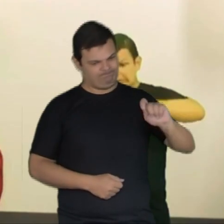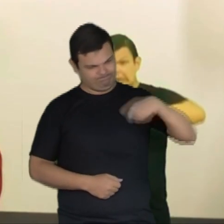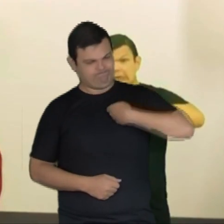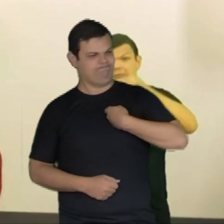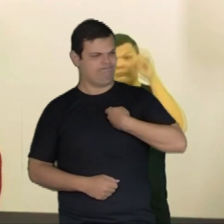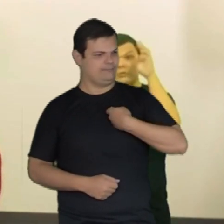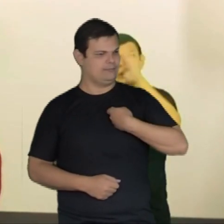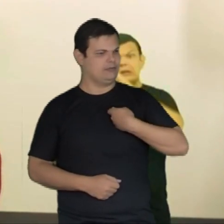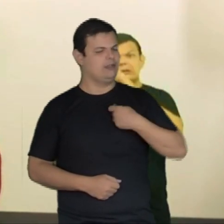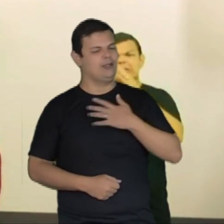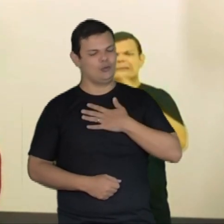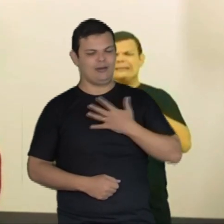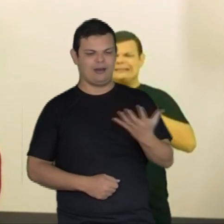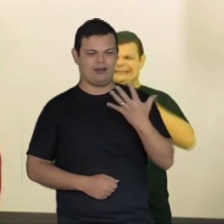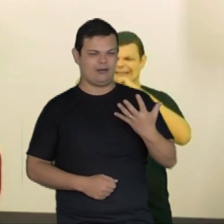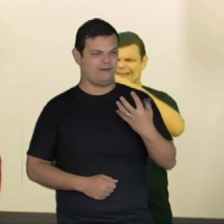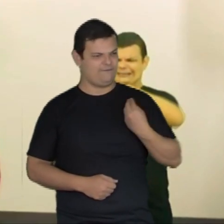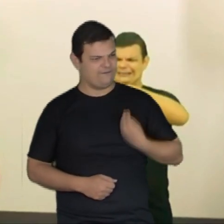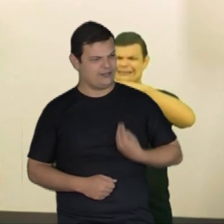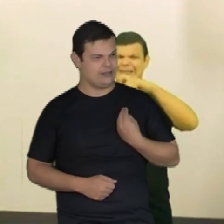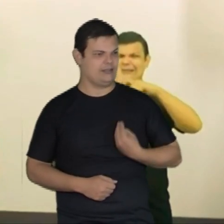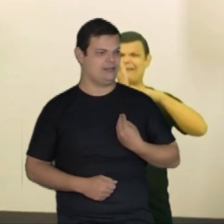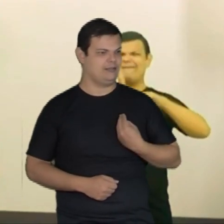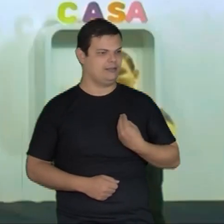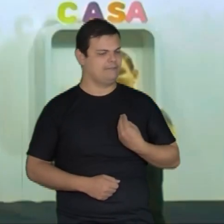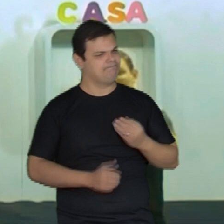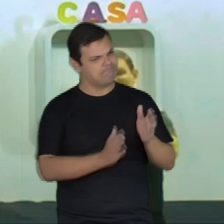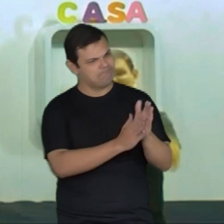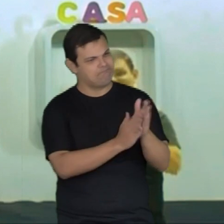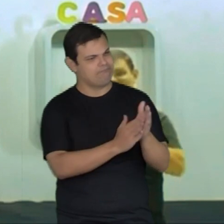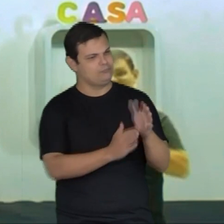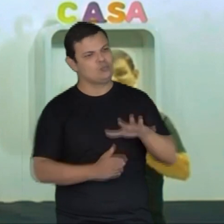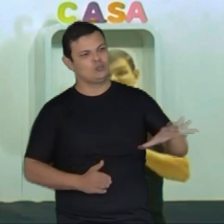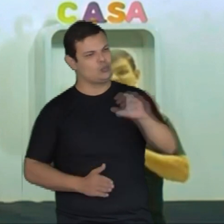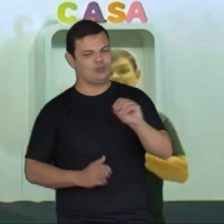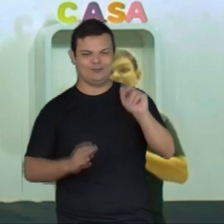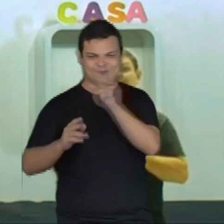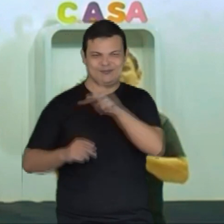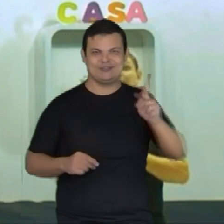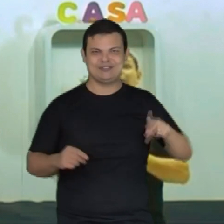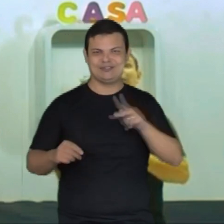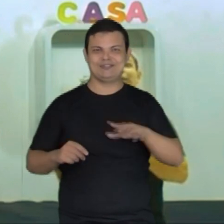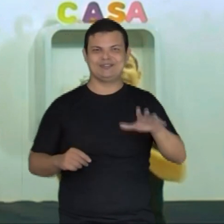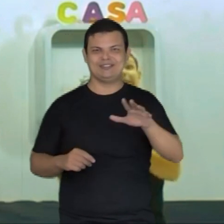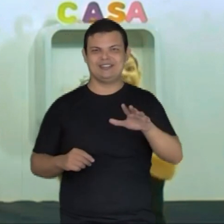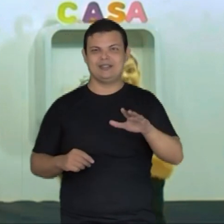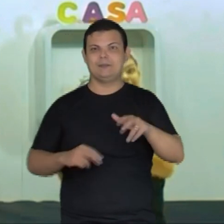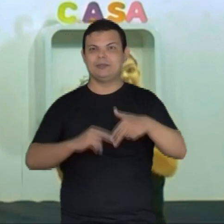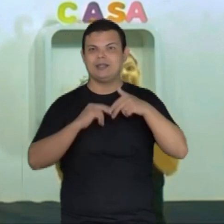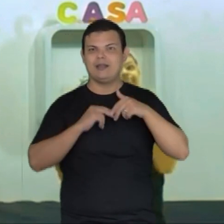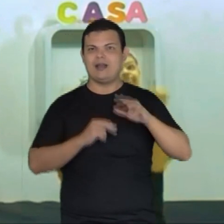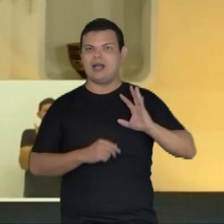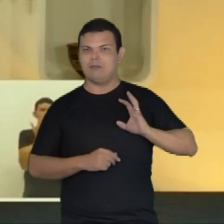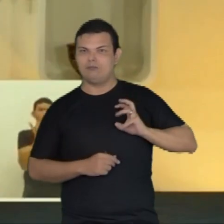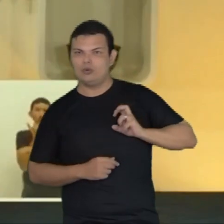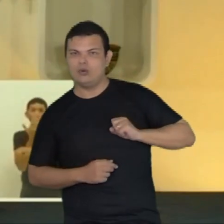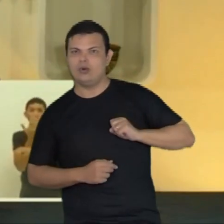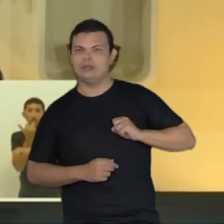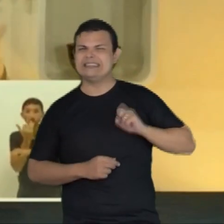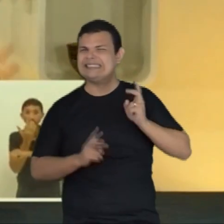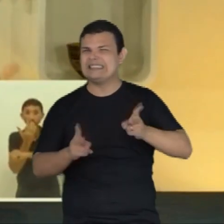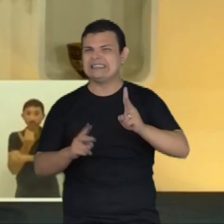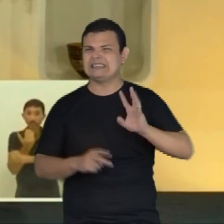escolhi ter vida. Parabéns a todos nós professores, que por amor, e somente por